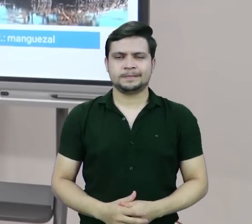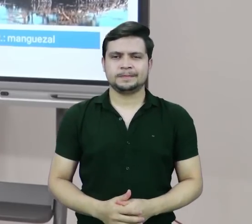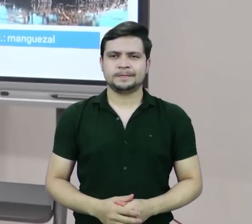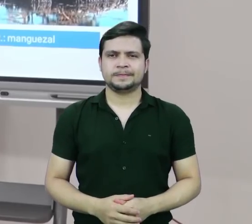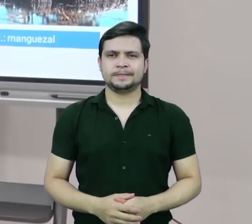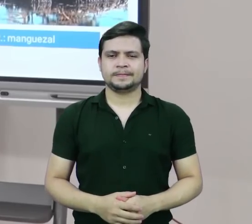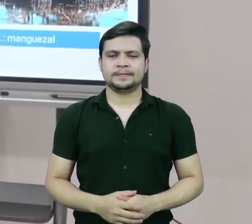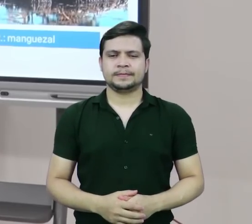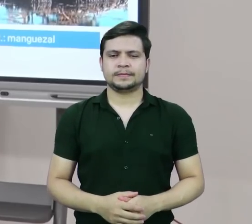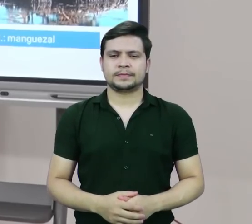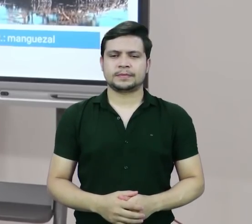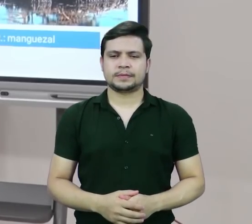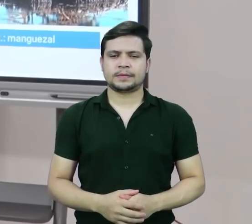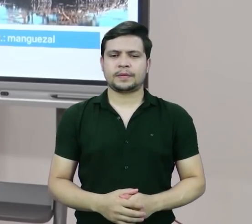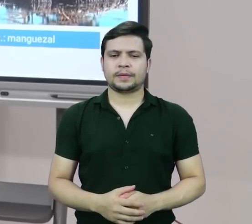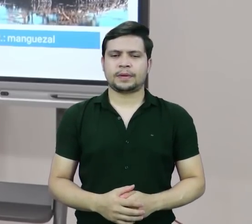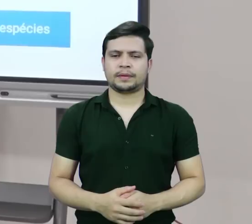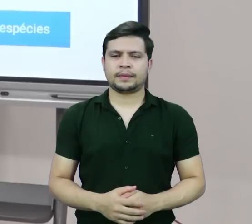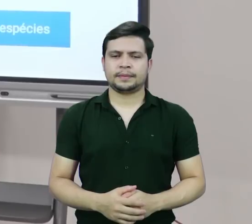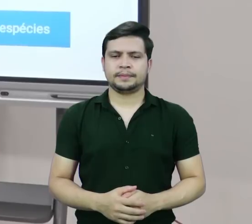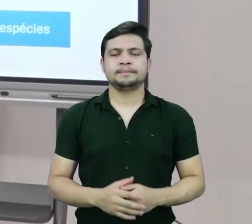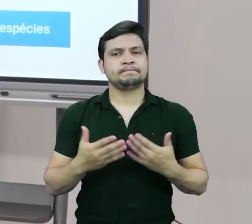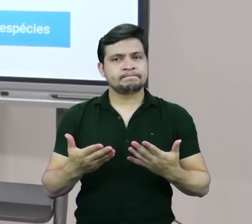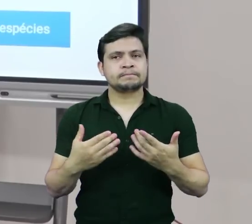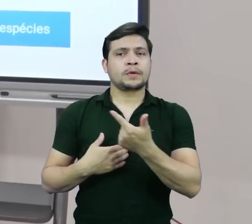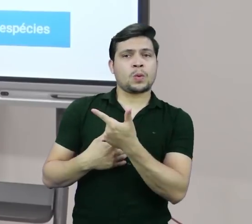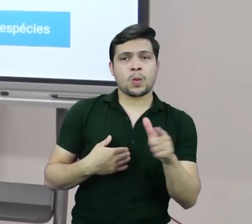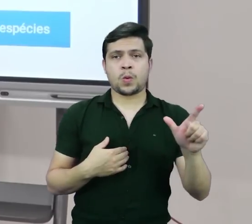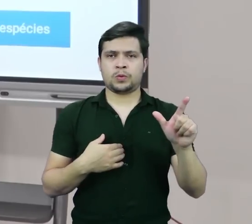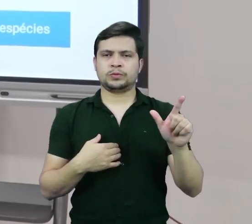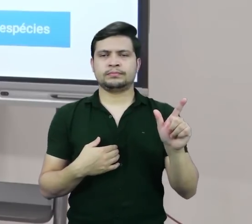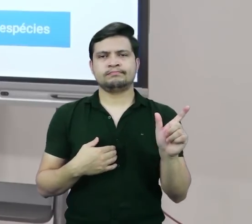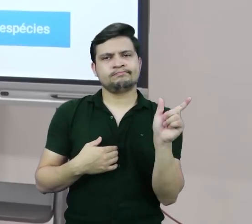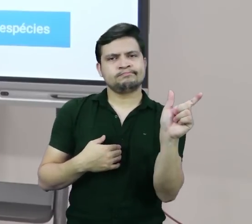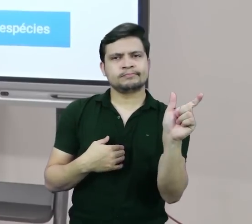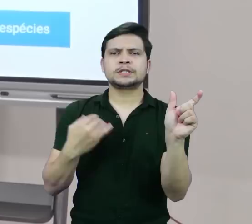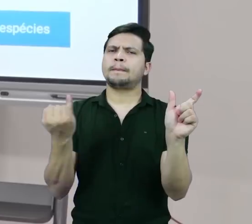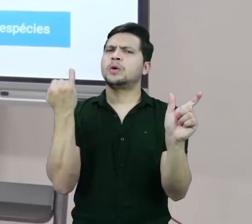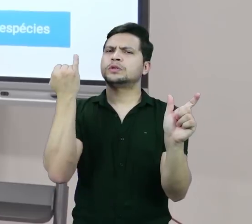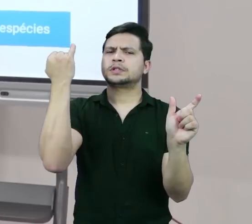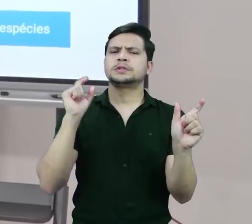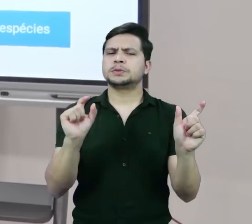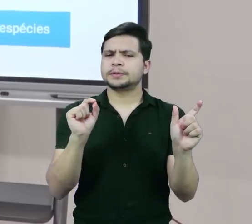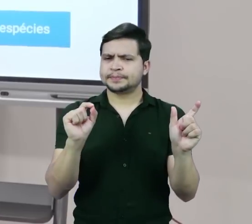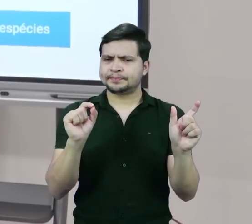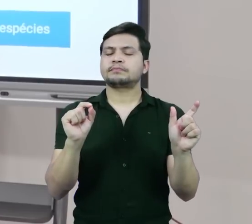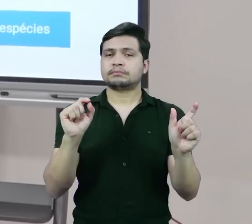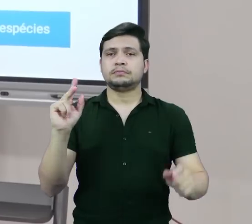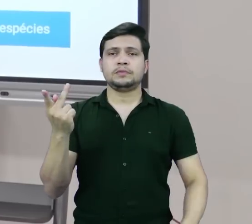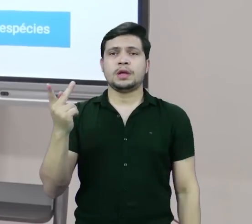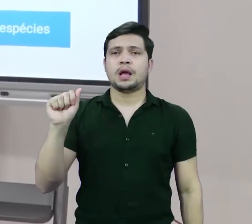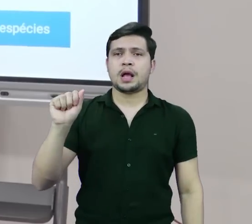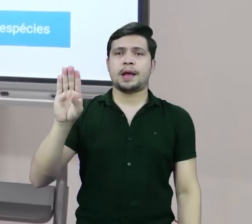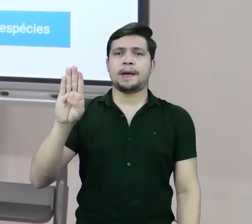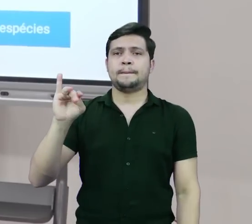exemplo como de ecossistema, tá bom? Outro termo importante é habitat e